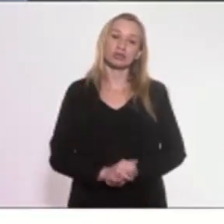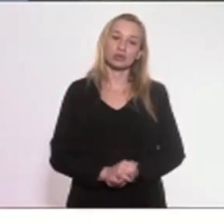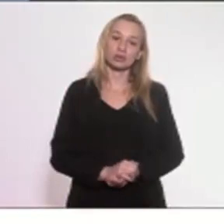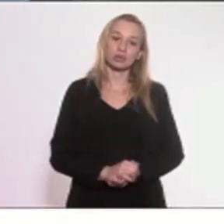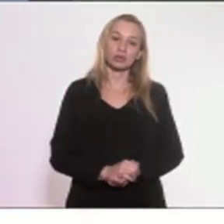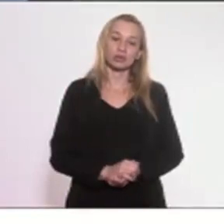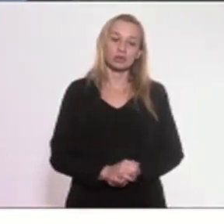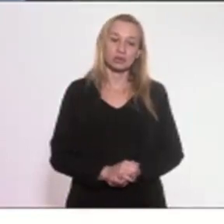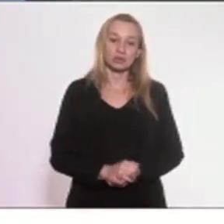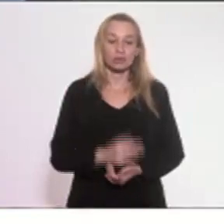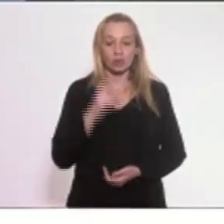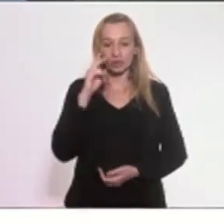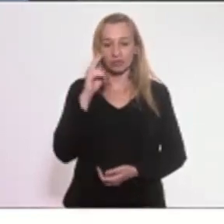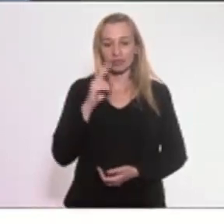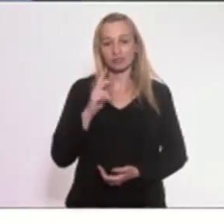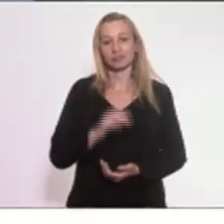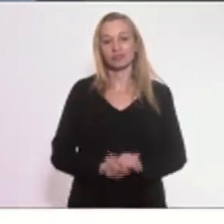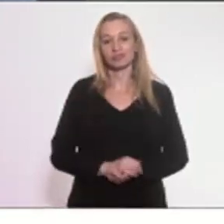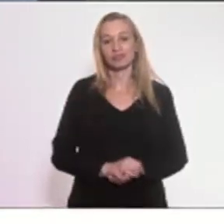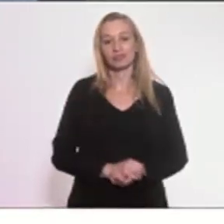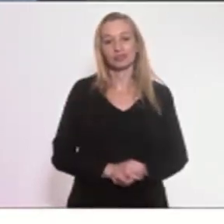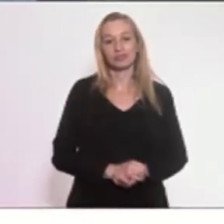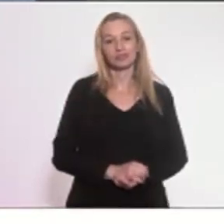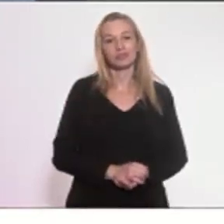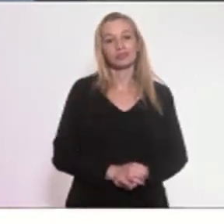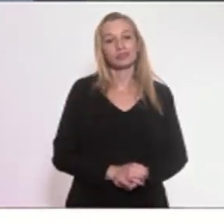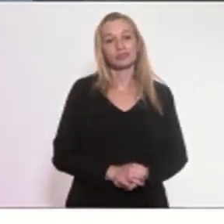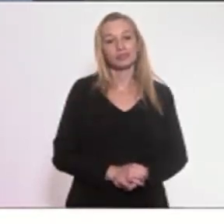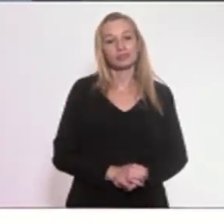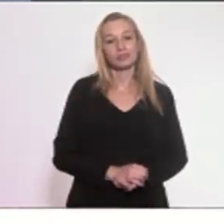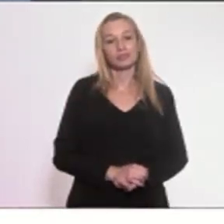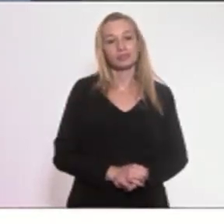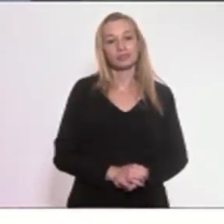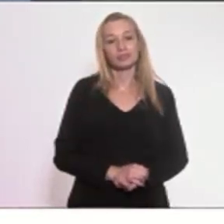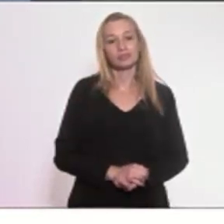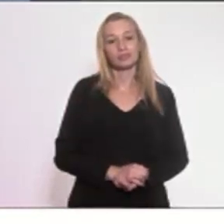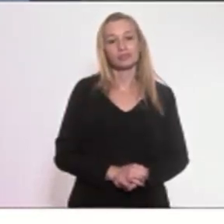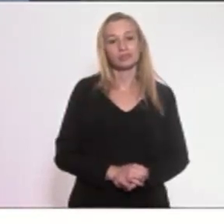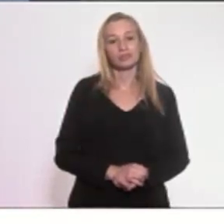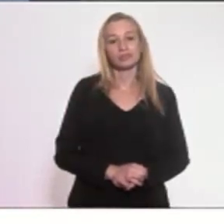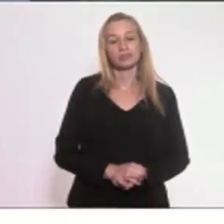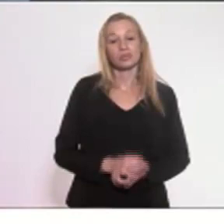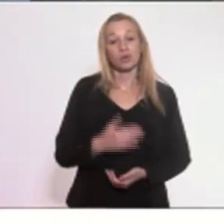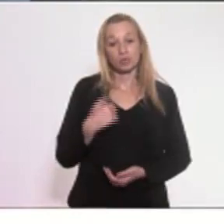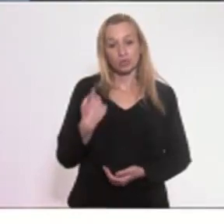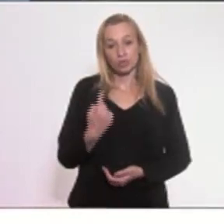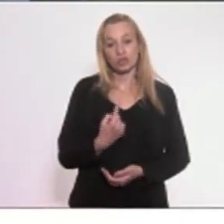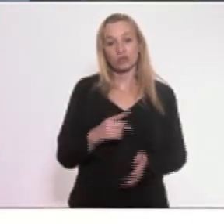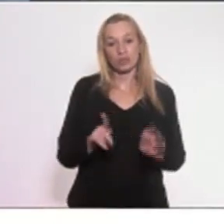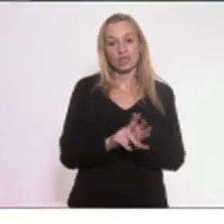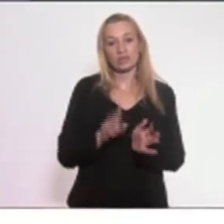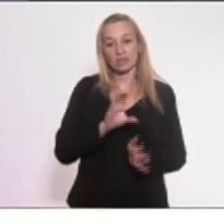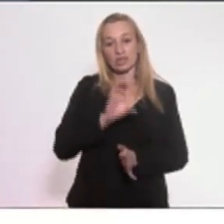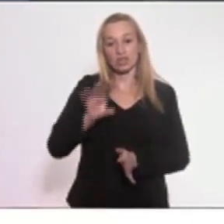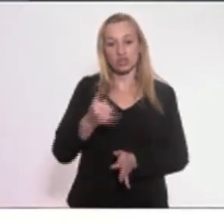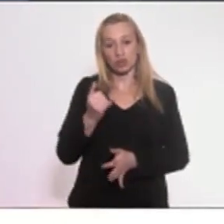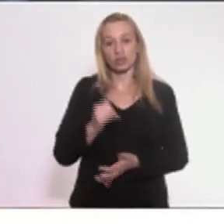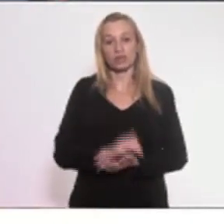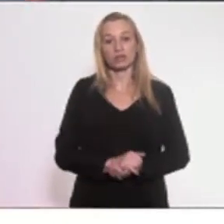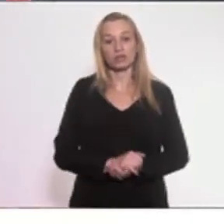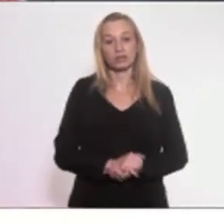olhando pelo lado dele, e a gente mesmo, como membro da CCJ, ele